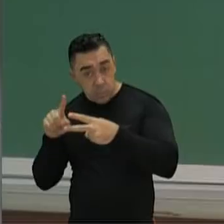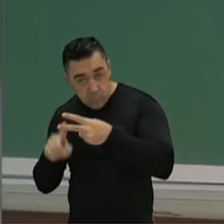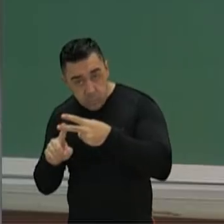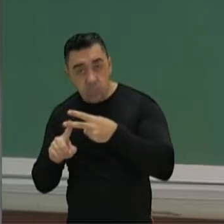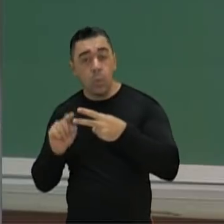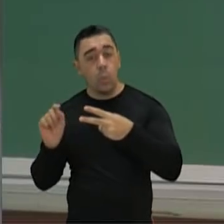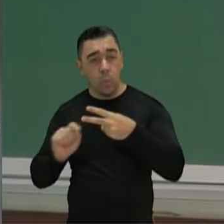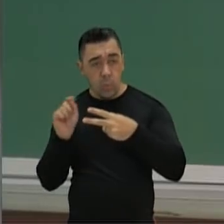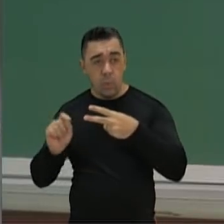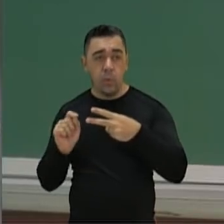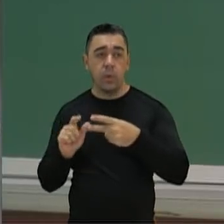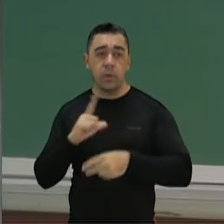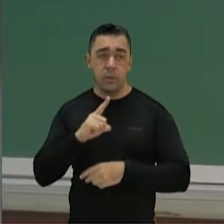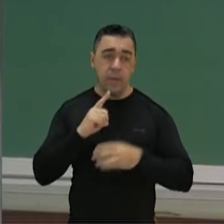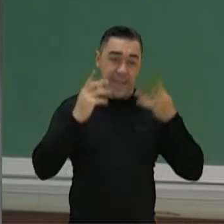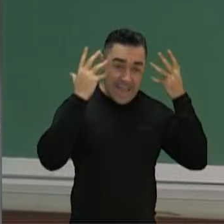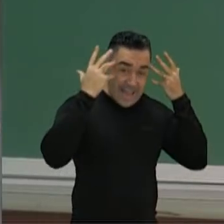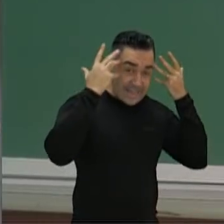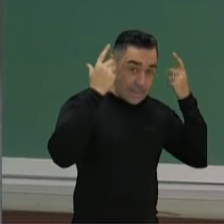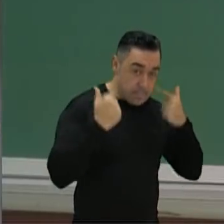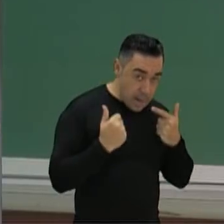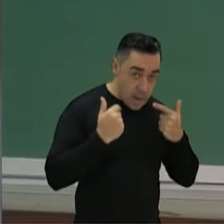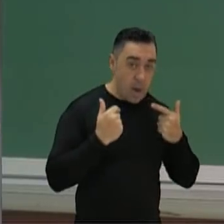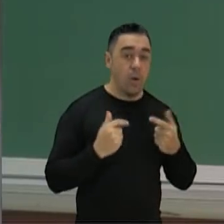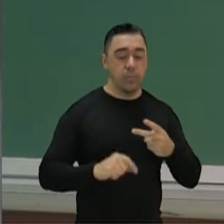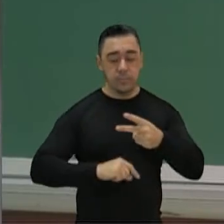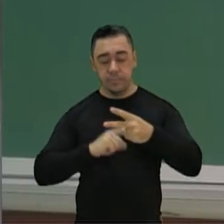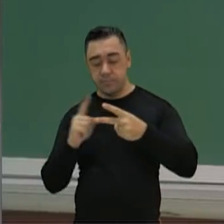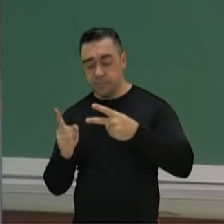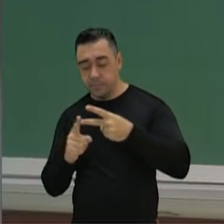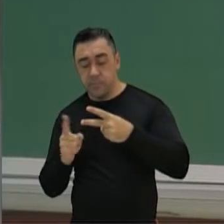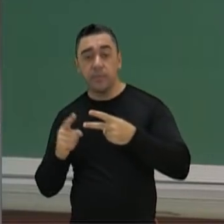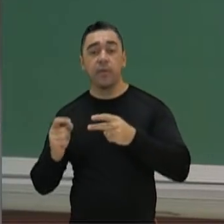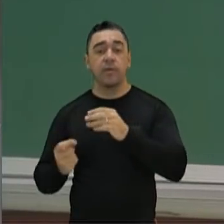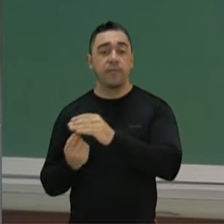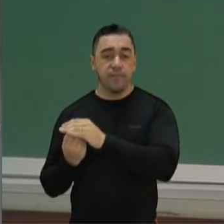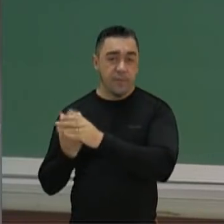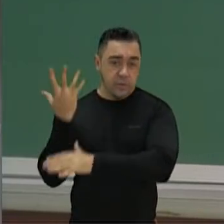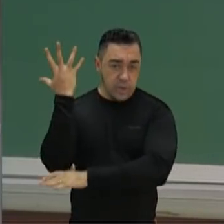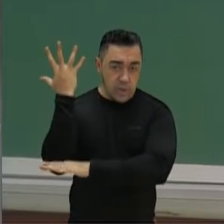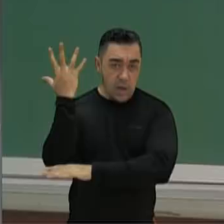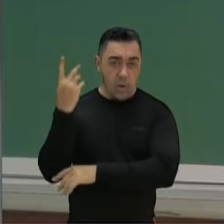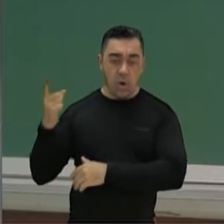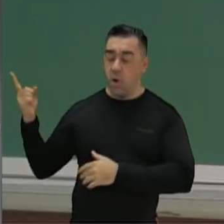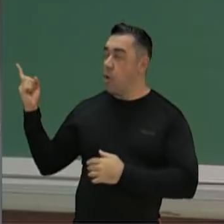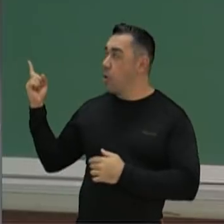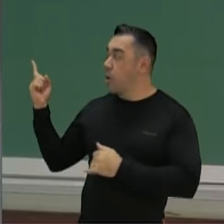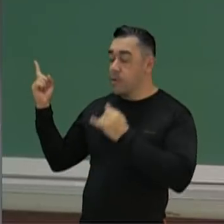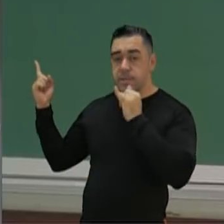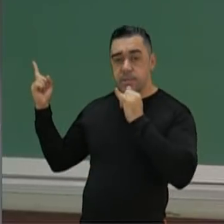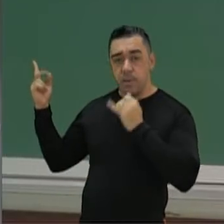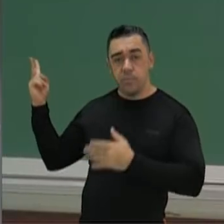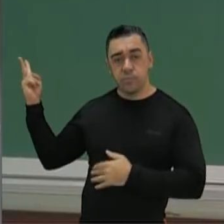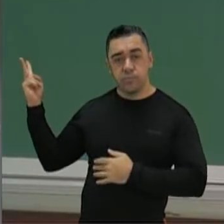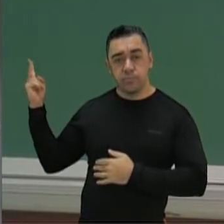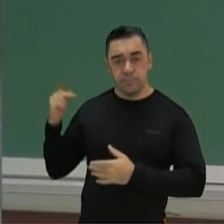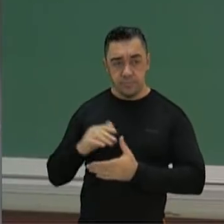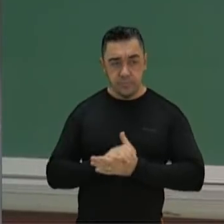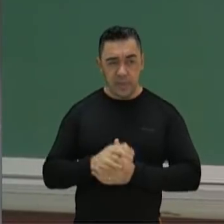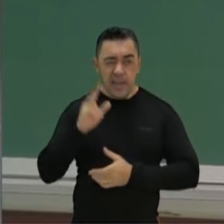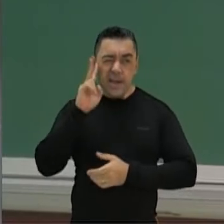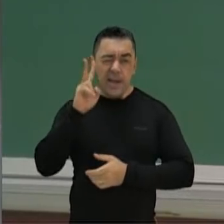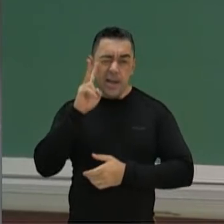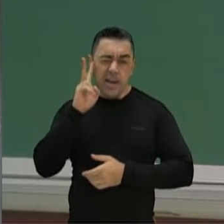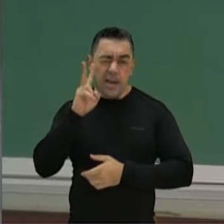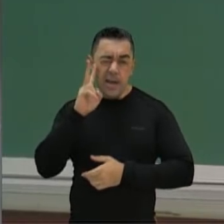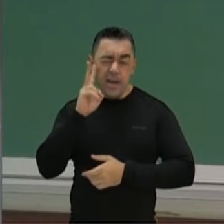eucariontes: as células animais e as células vegetais. Eu trouxe aqui para vocês verem, lembra aquela célulazinha